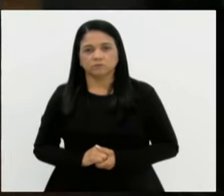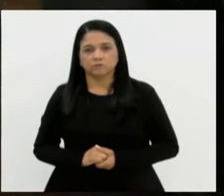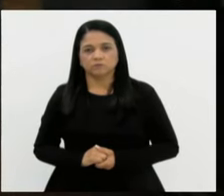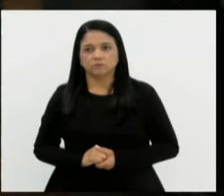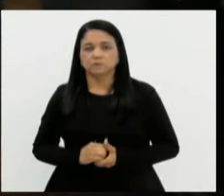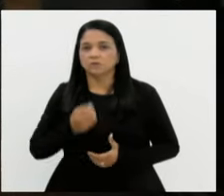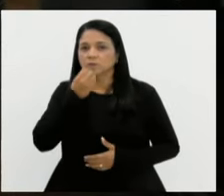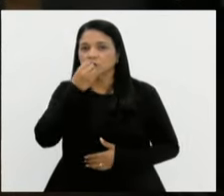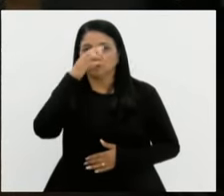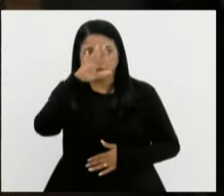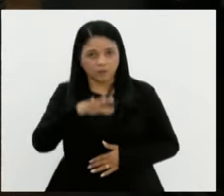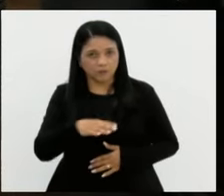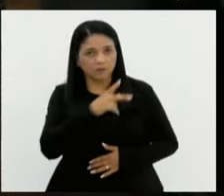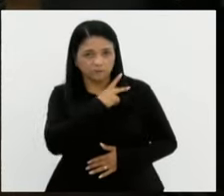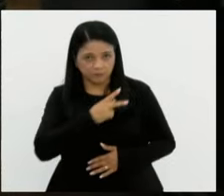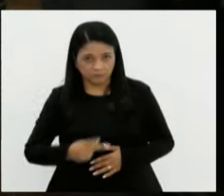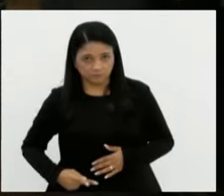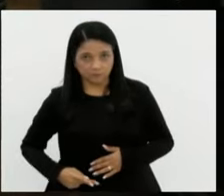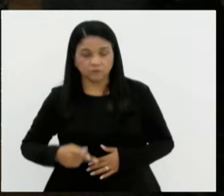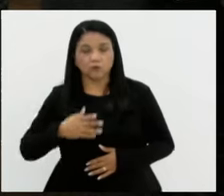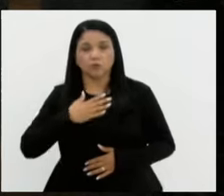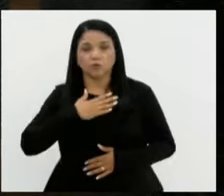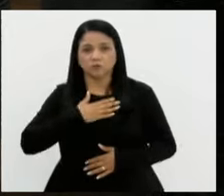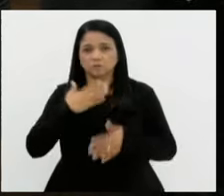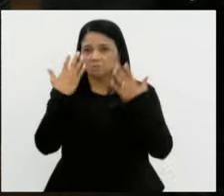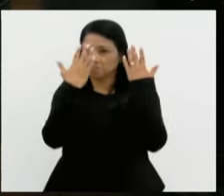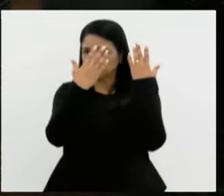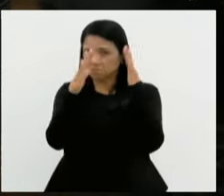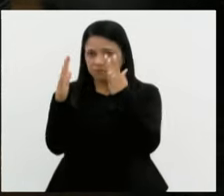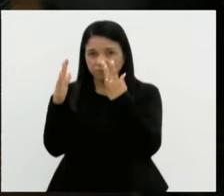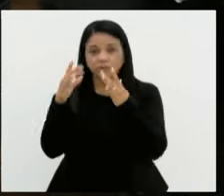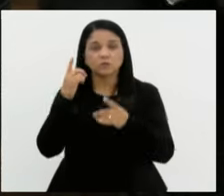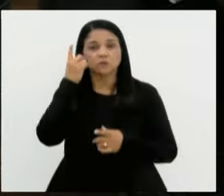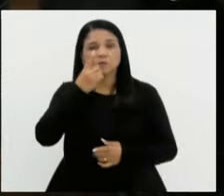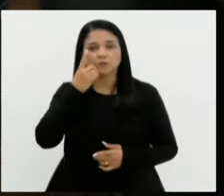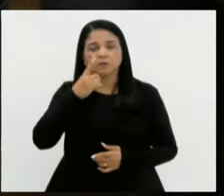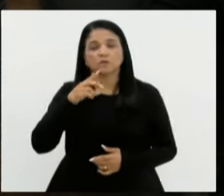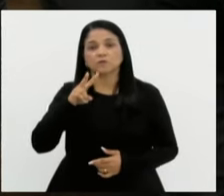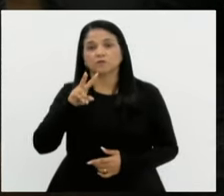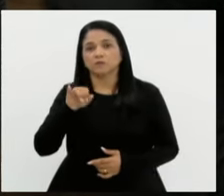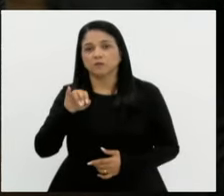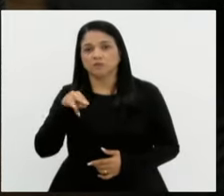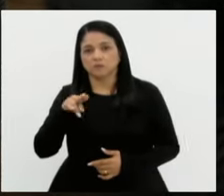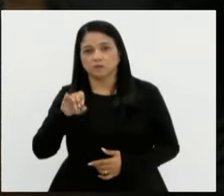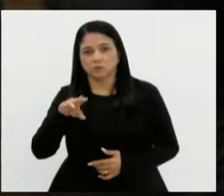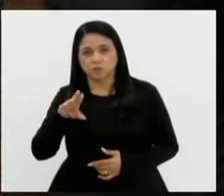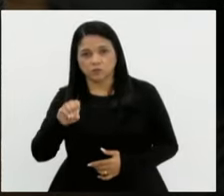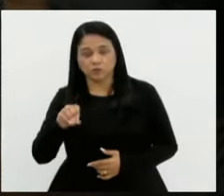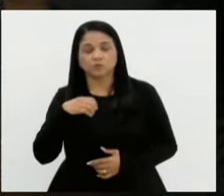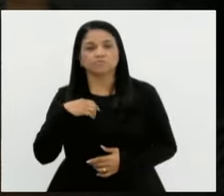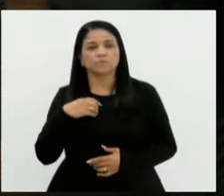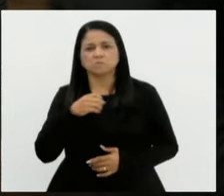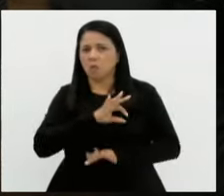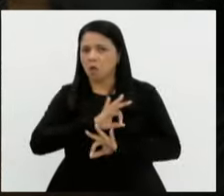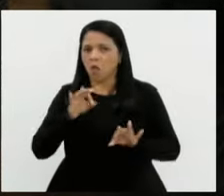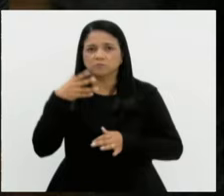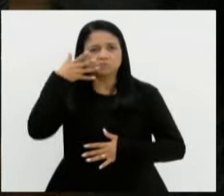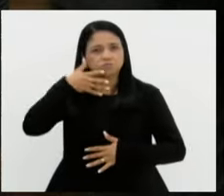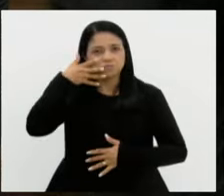Boa tarde, presidente. Gostaria de parabenizar o deputado Vinícius Cozzolino pela excelente colocação. Meu voto é